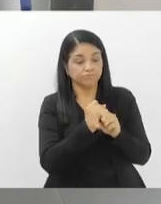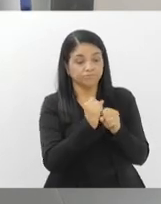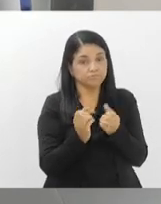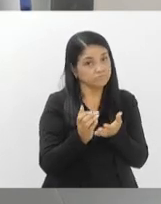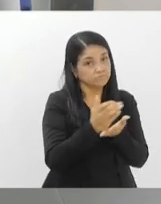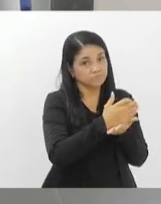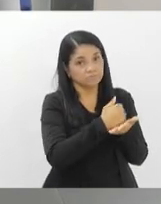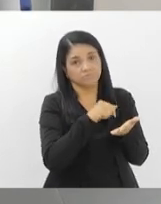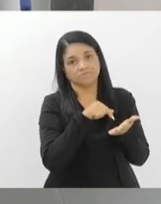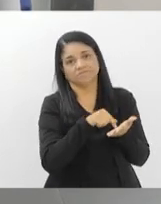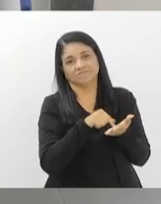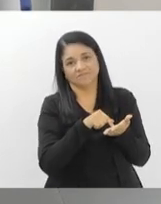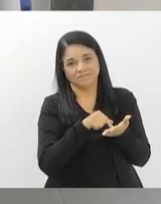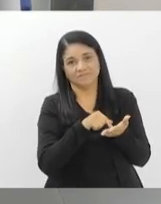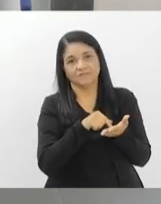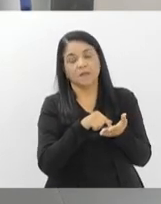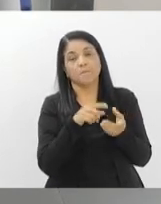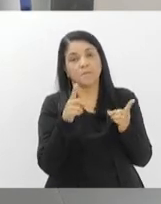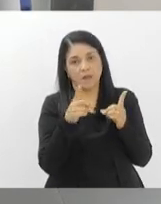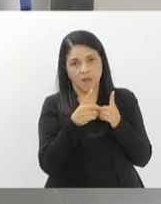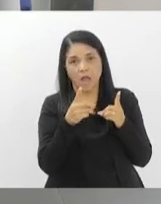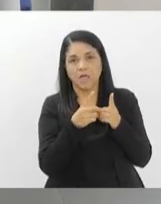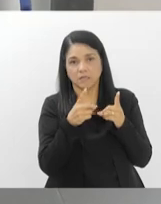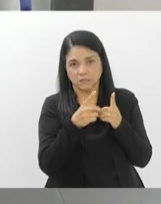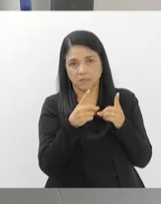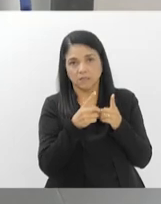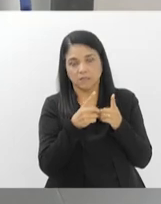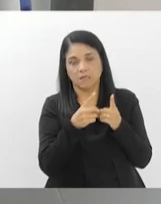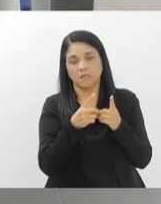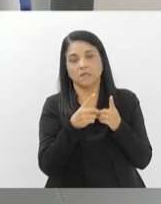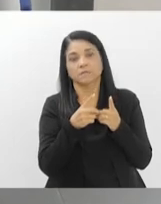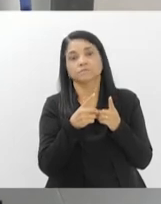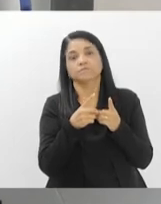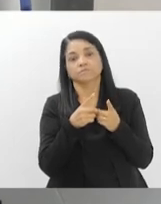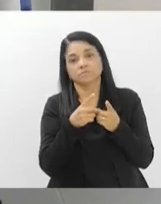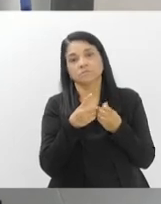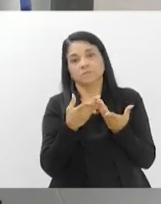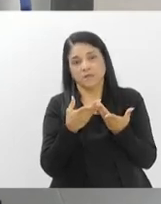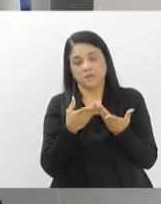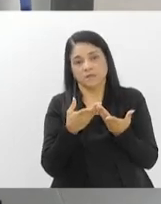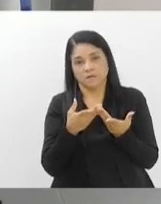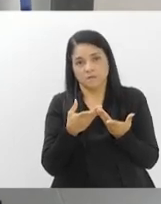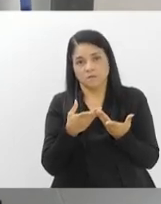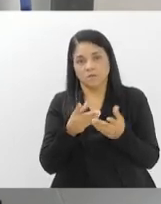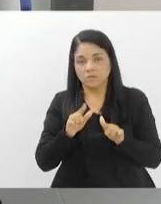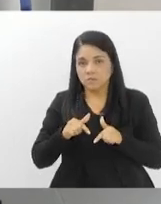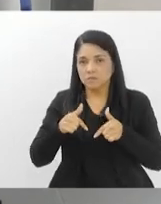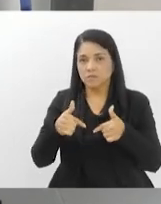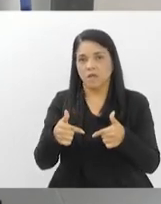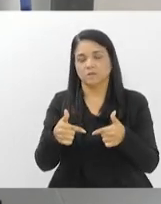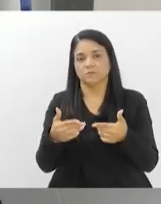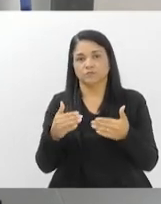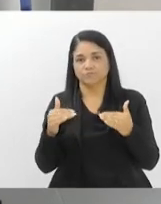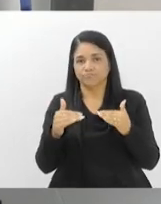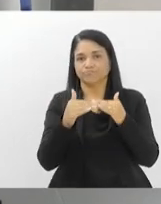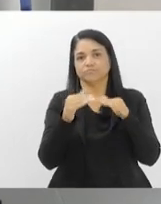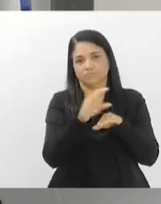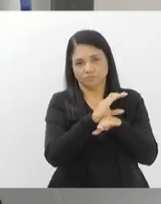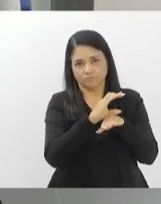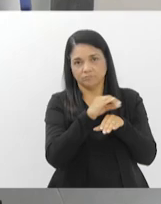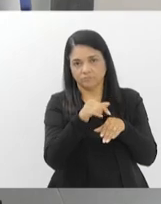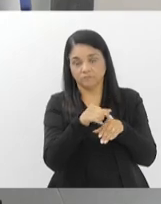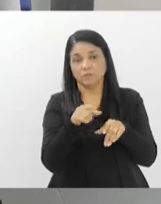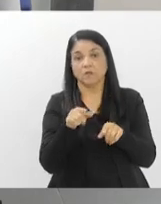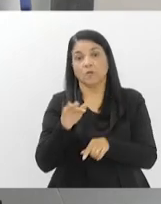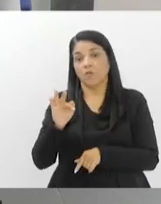para atender tudo aquilo, que, inclusive os atos das disposições constitucionais transitórias. Mas aqui menciona, inclusive, o FECP, caso